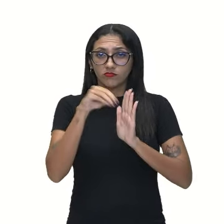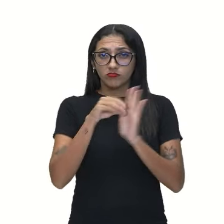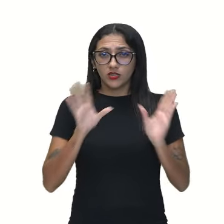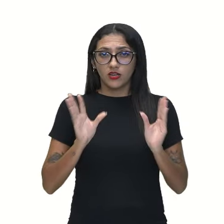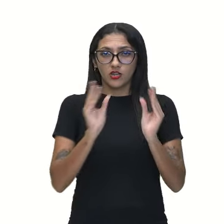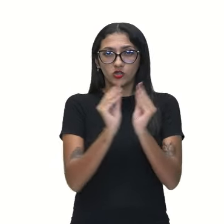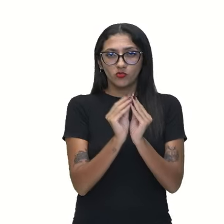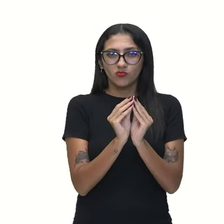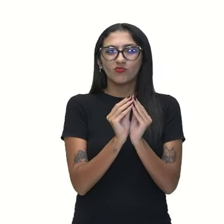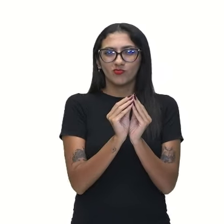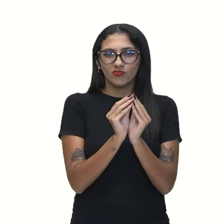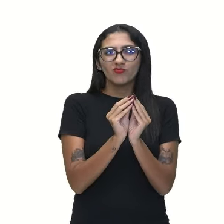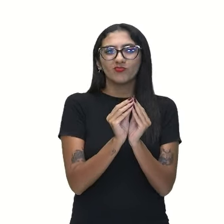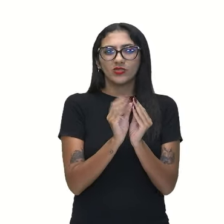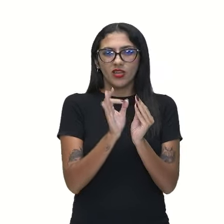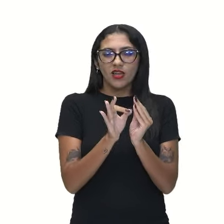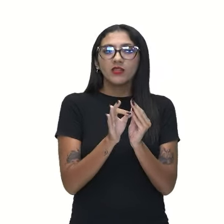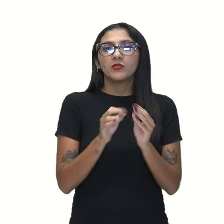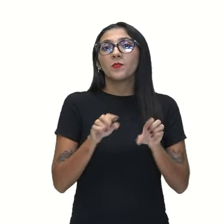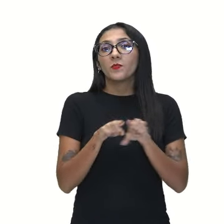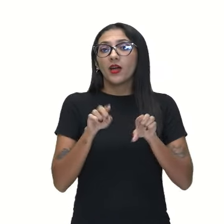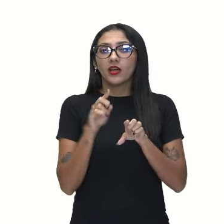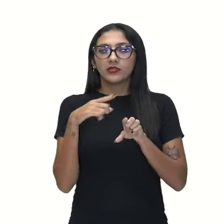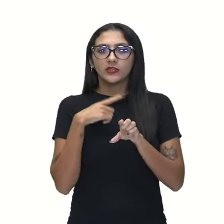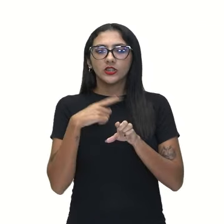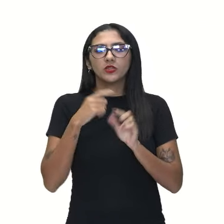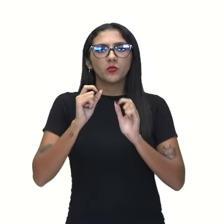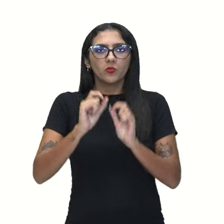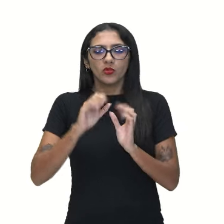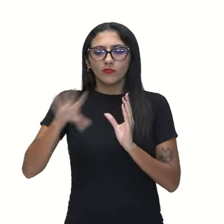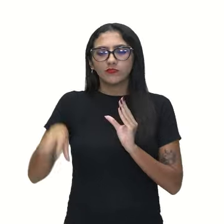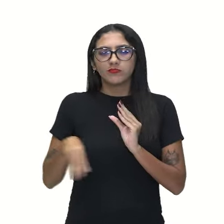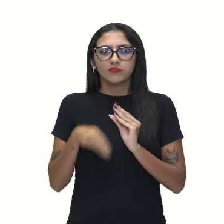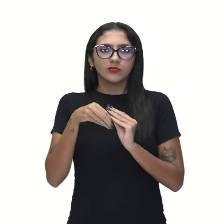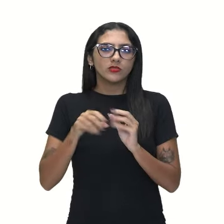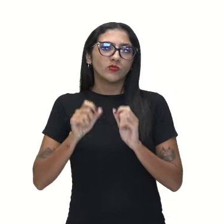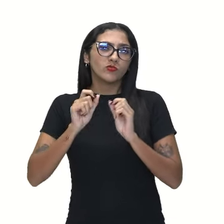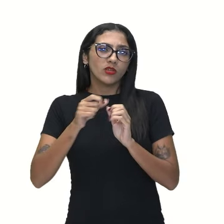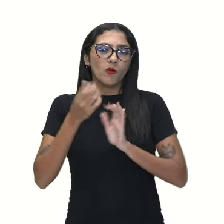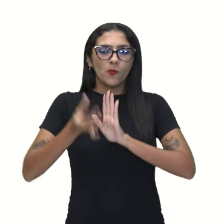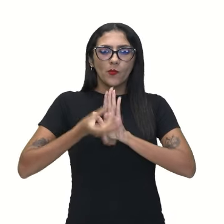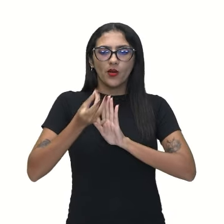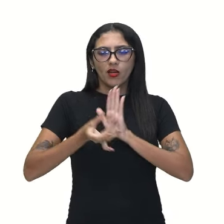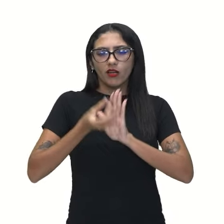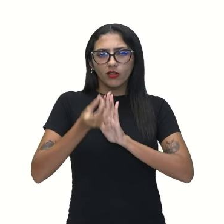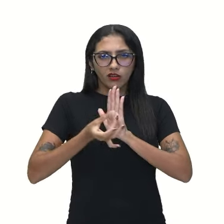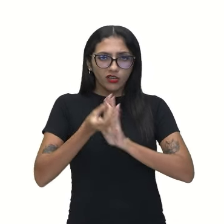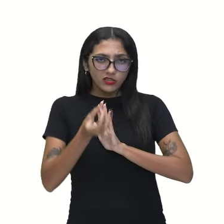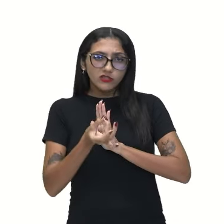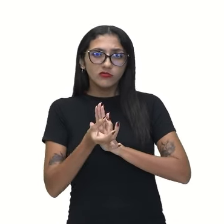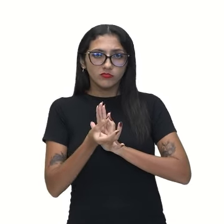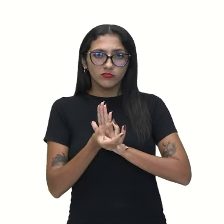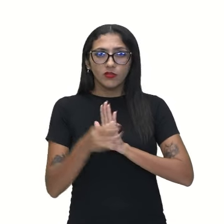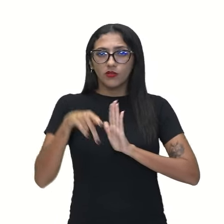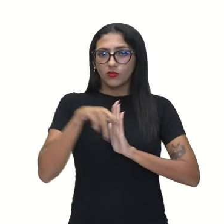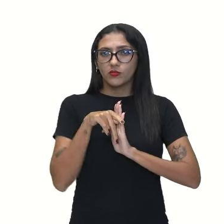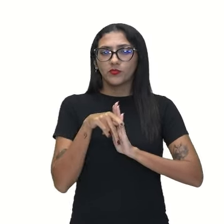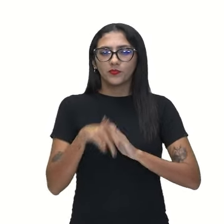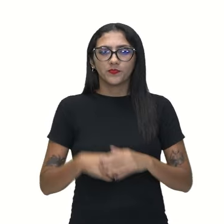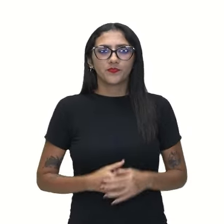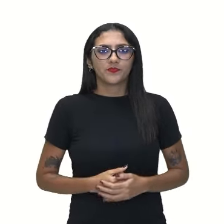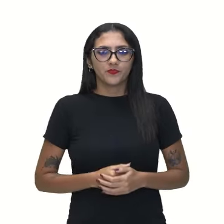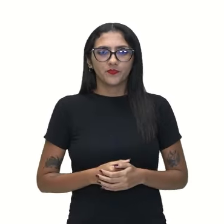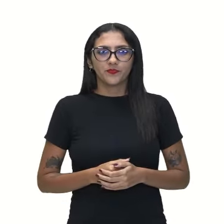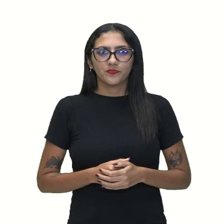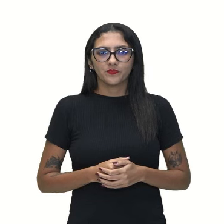aqui, elas são acrescidas de uma crítica, ou seja,